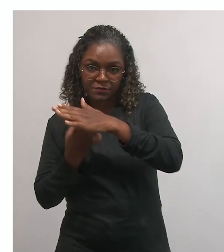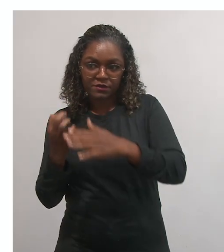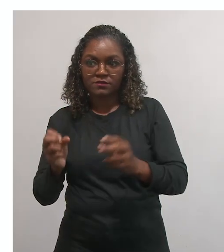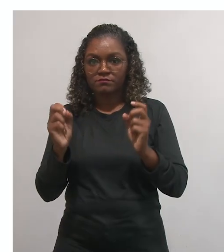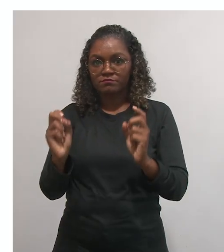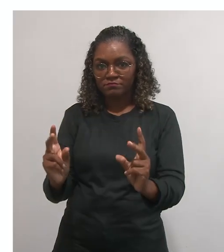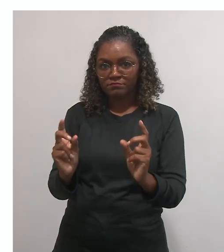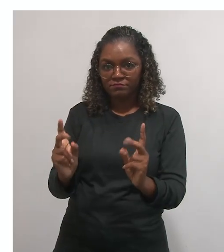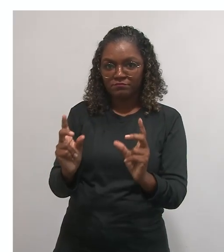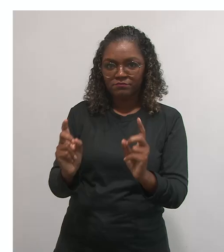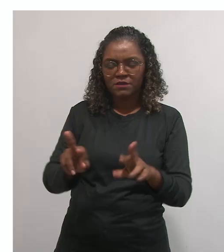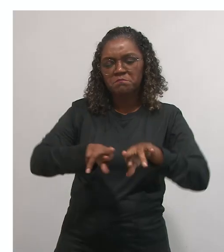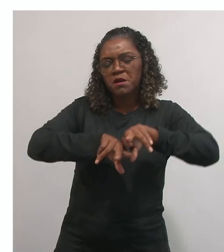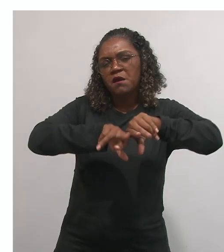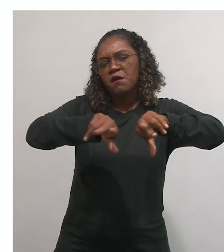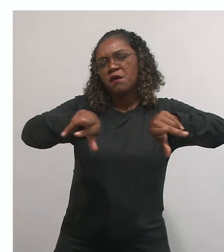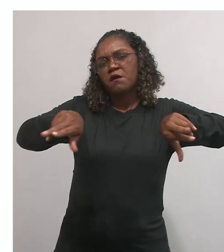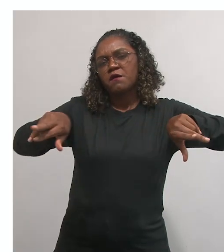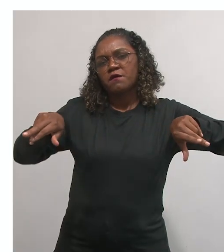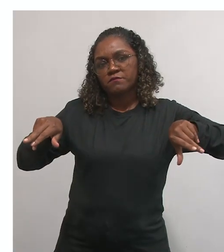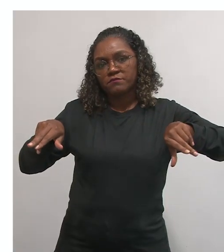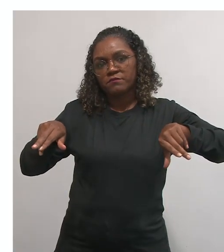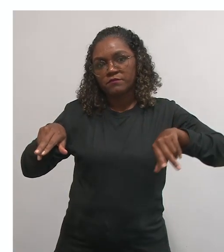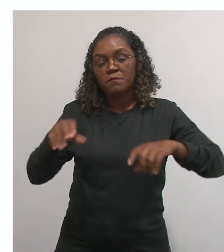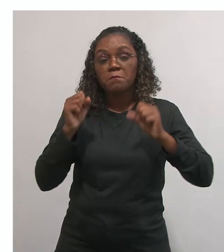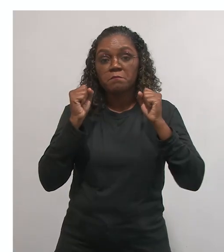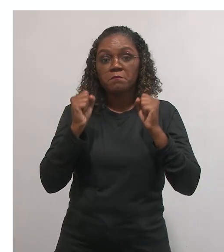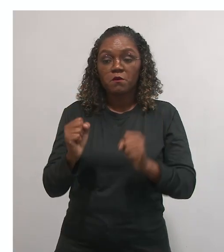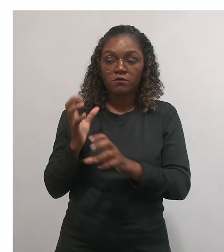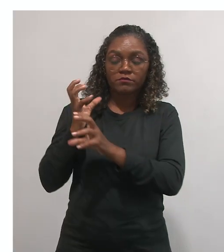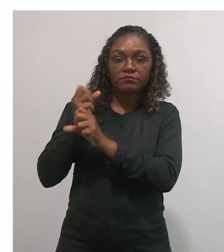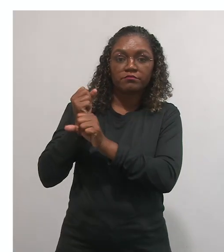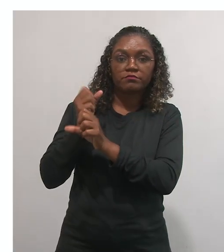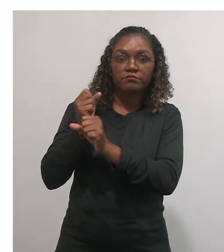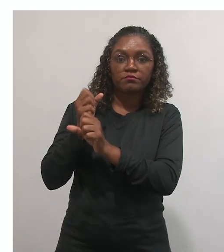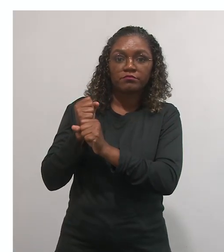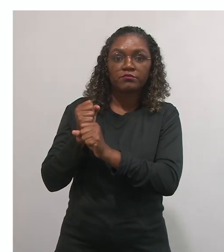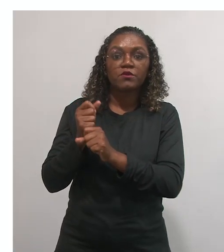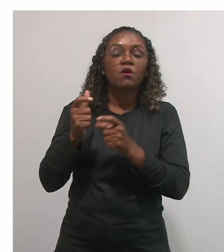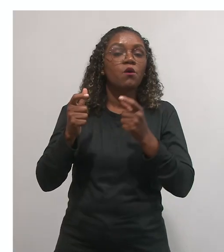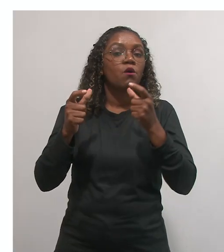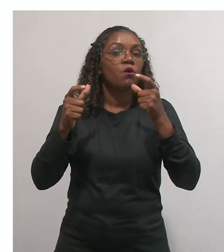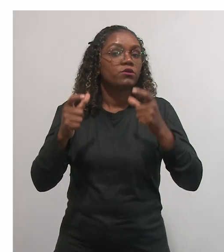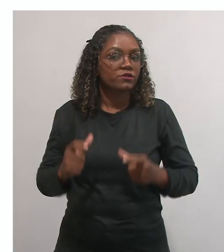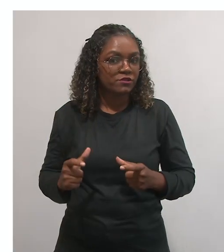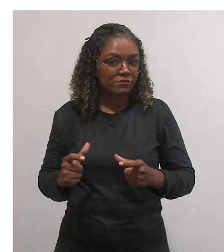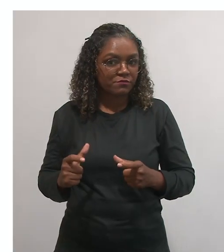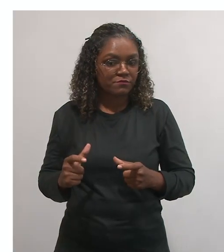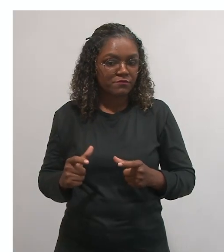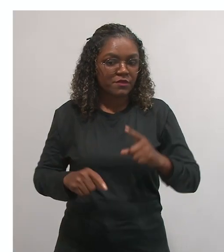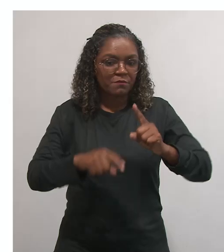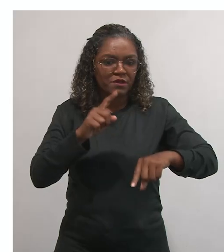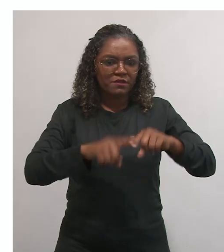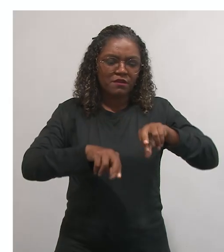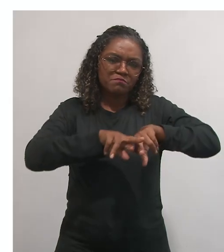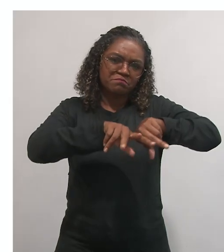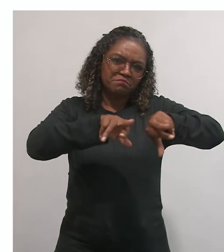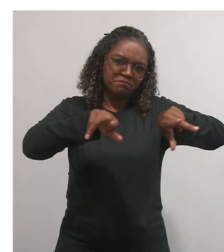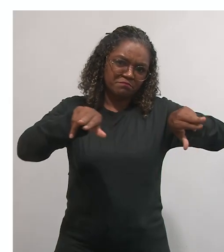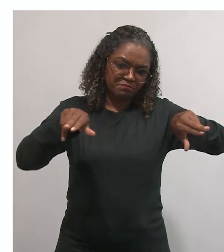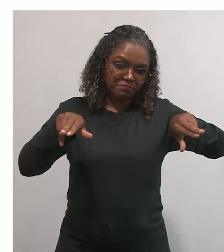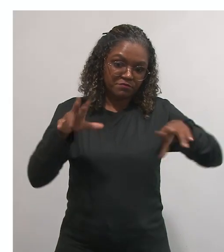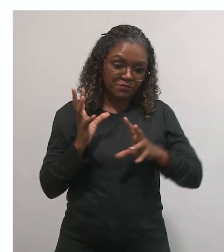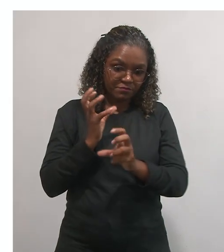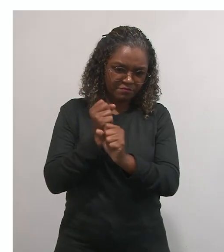comercializa produtos diversos ela pode calcular o ponto de equilíbrio com múltiplos produtos é o que nós vamos